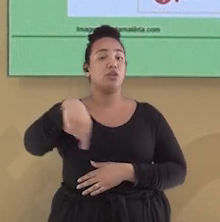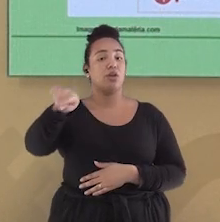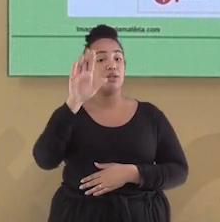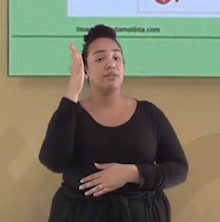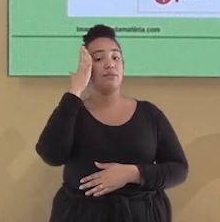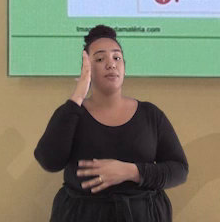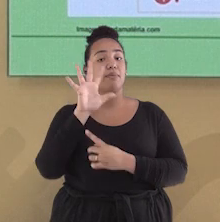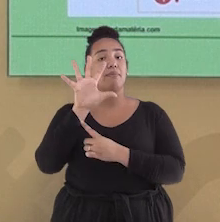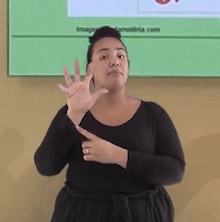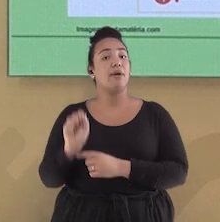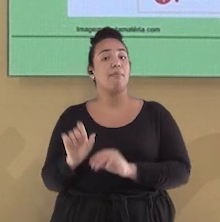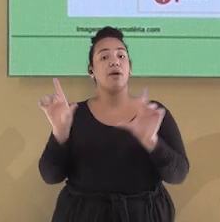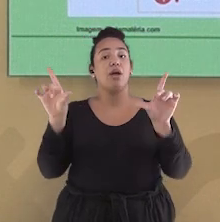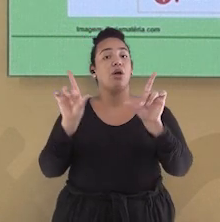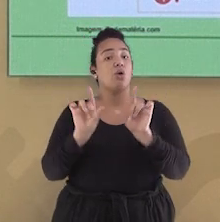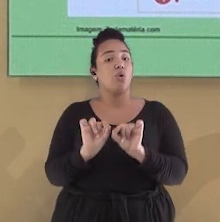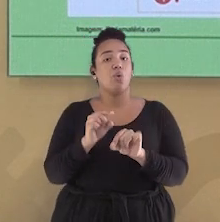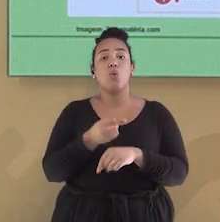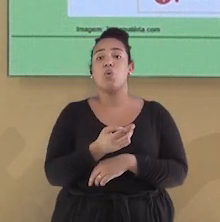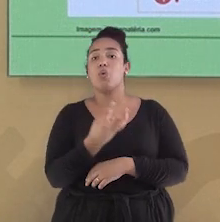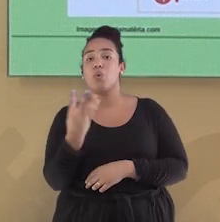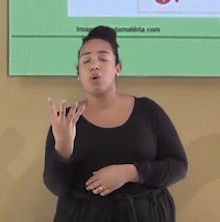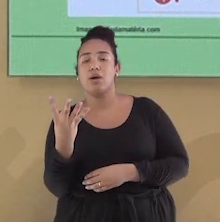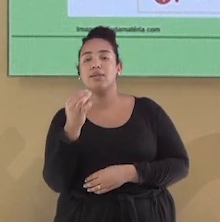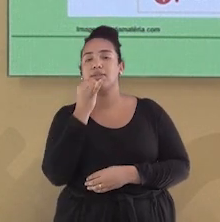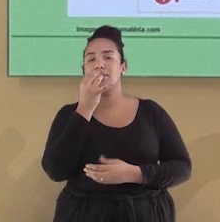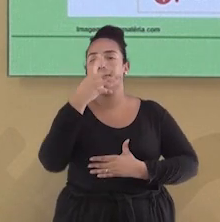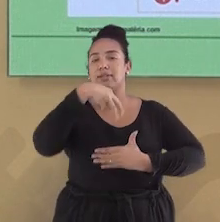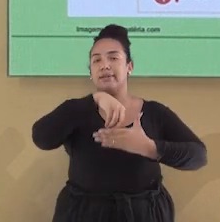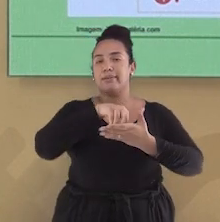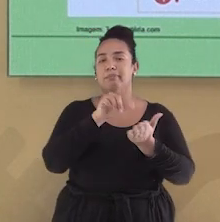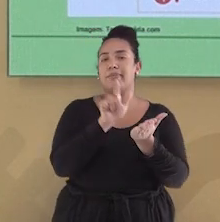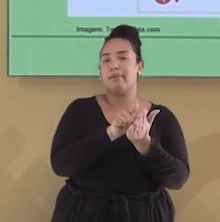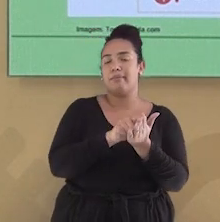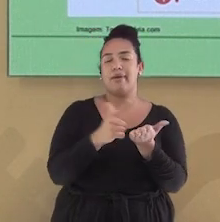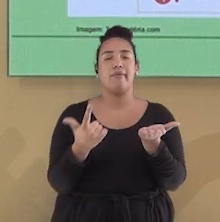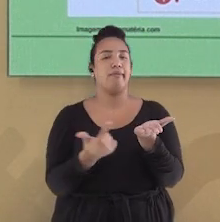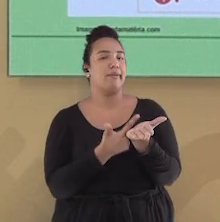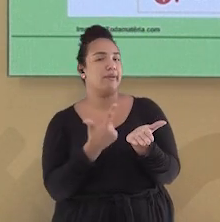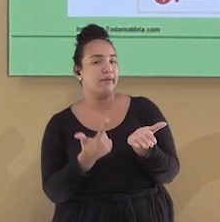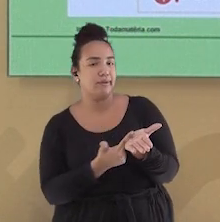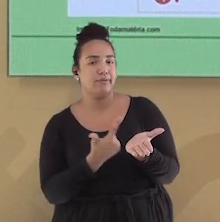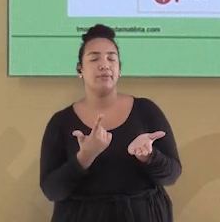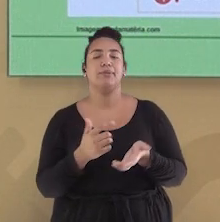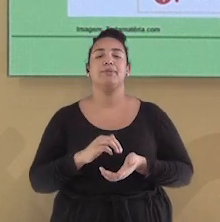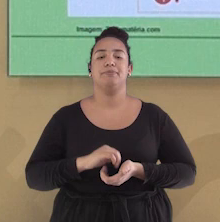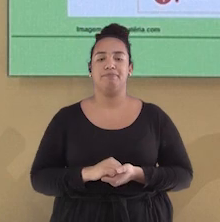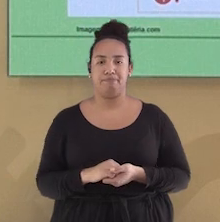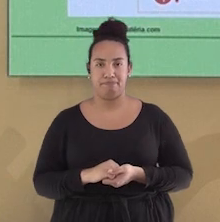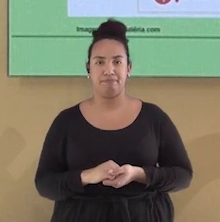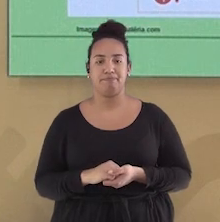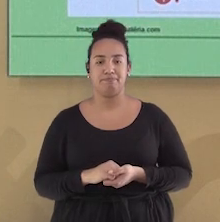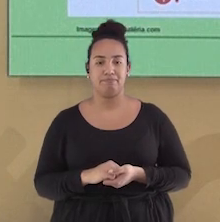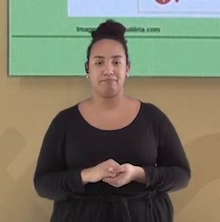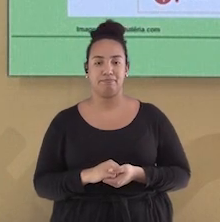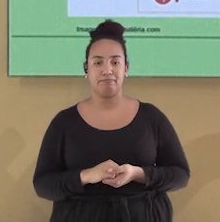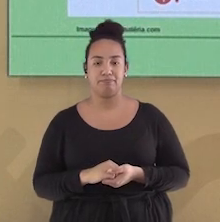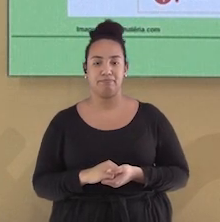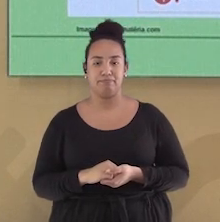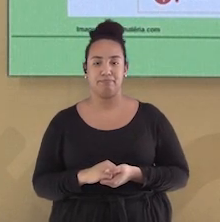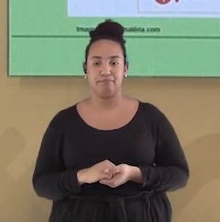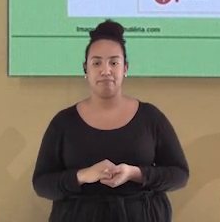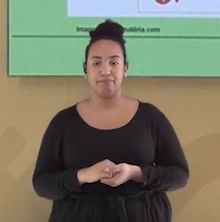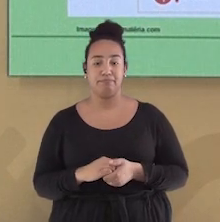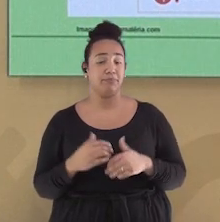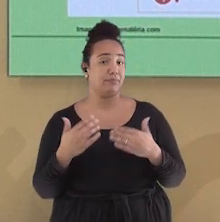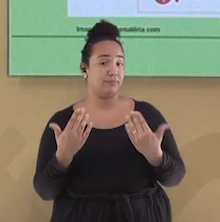vezes aquele mapa foi reduzido para caber no papel, no livro, banner, o que for. Então,